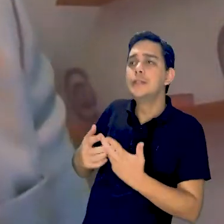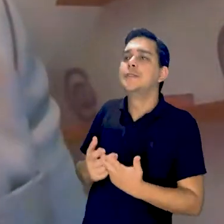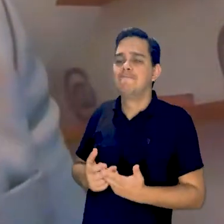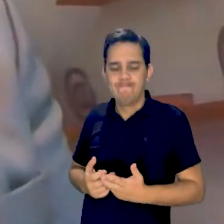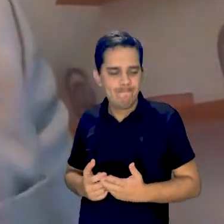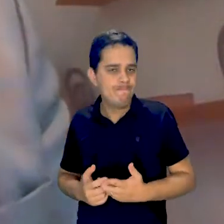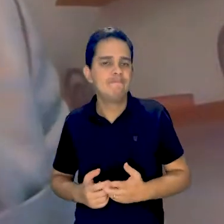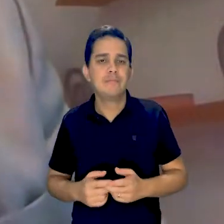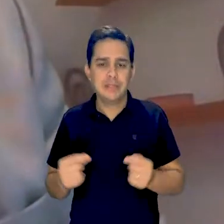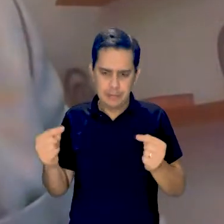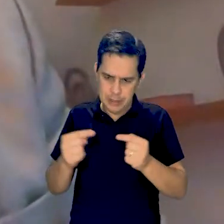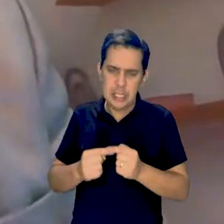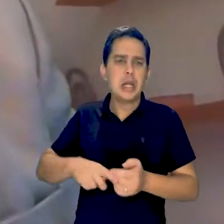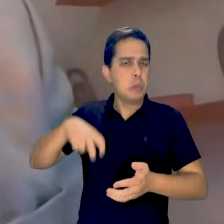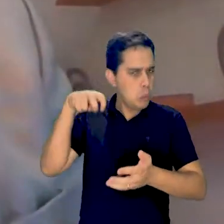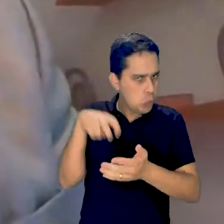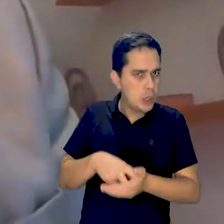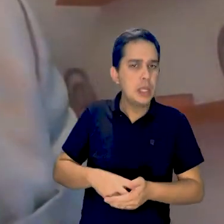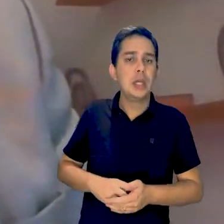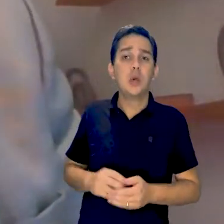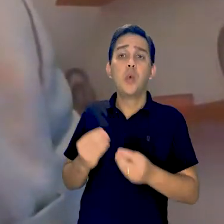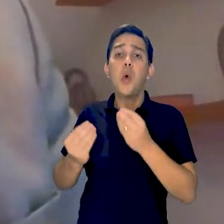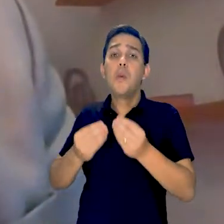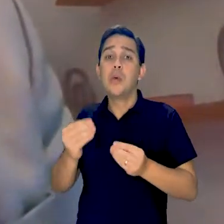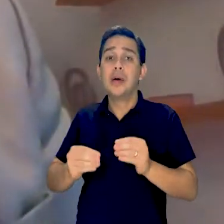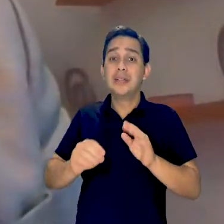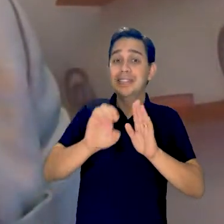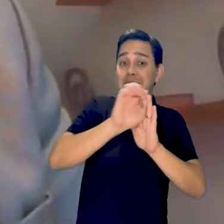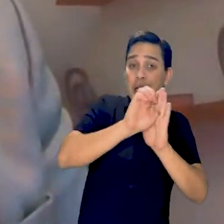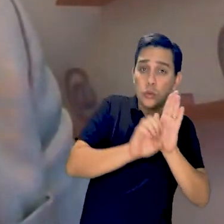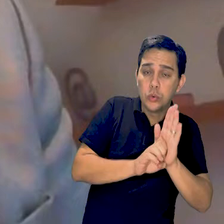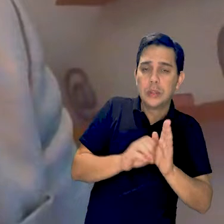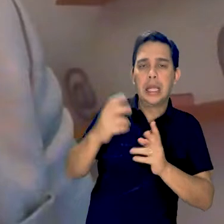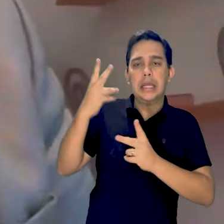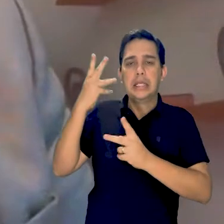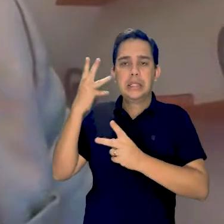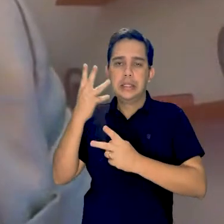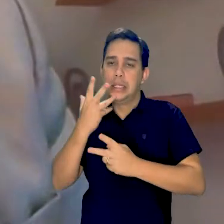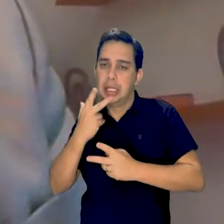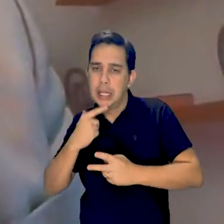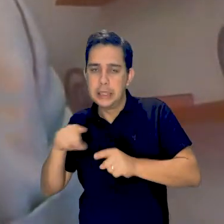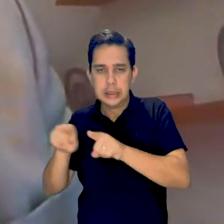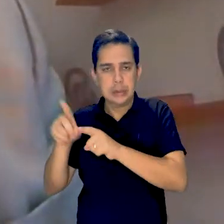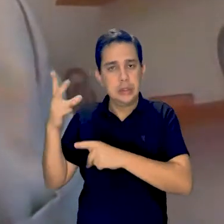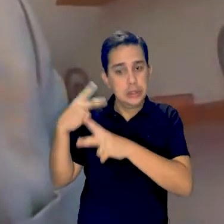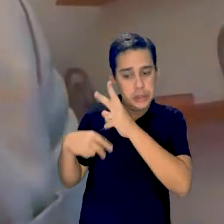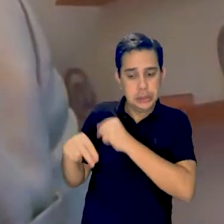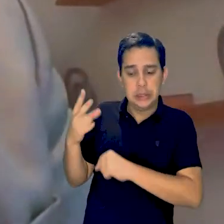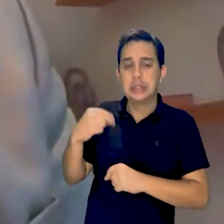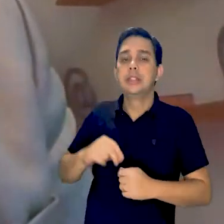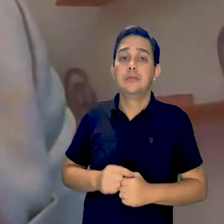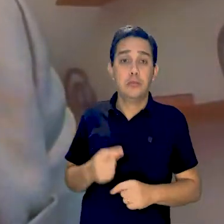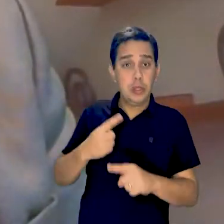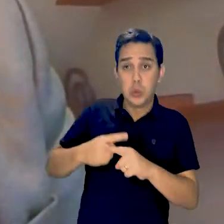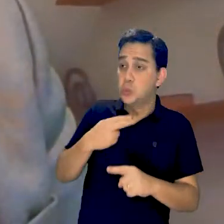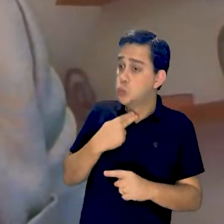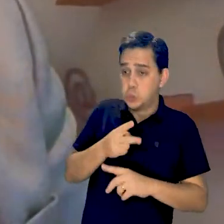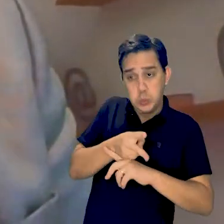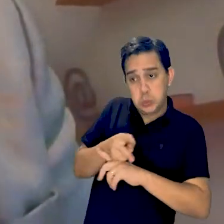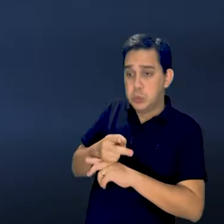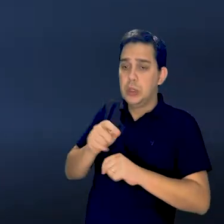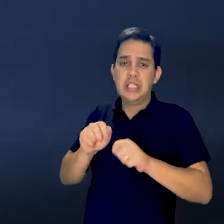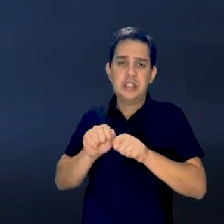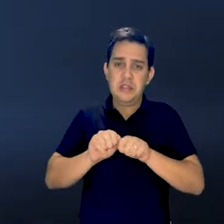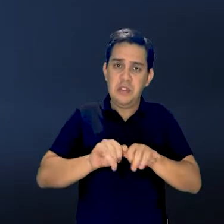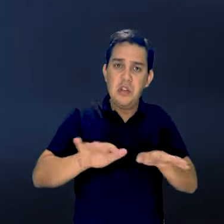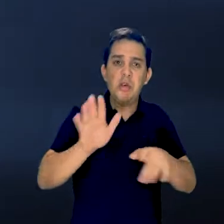si só, é punível pelo Estatuto da Criança e do Adolescente, nesse artigo